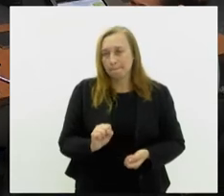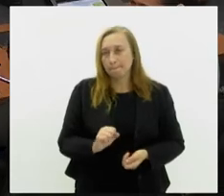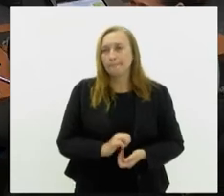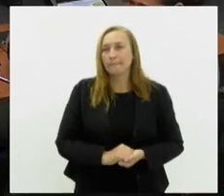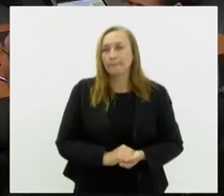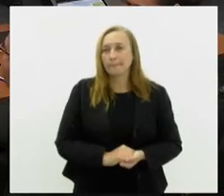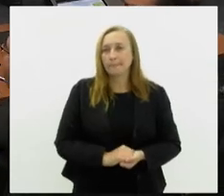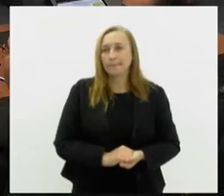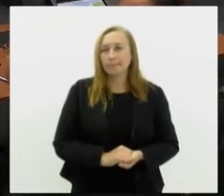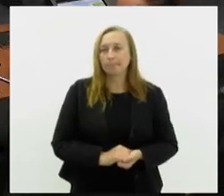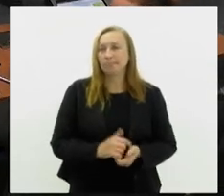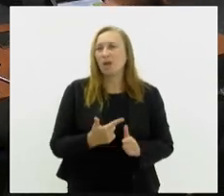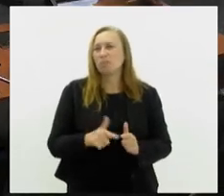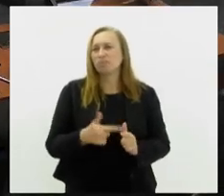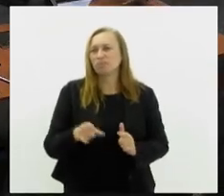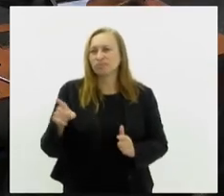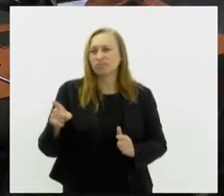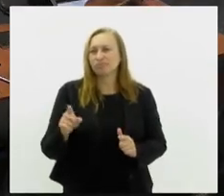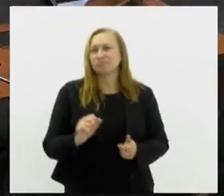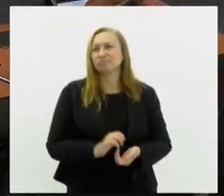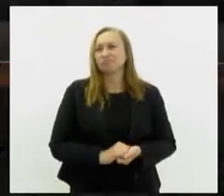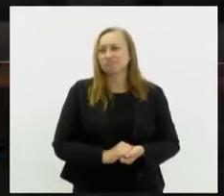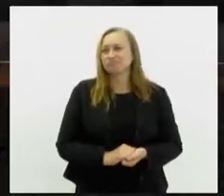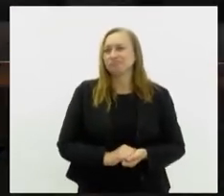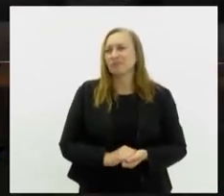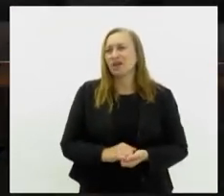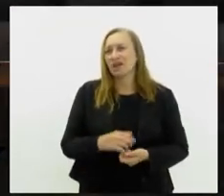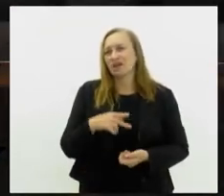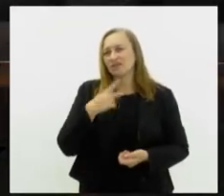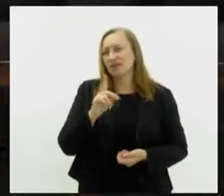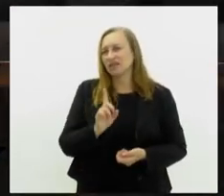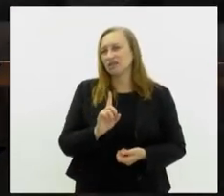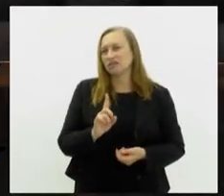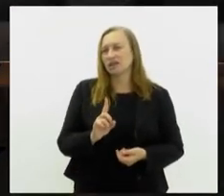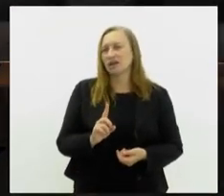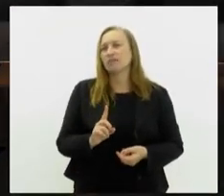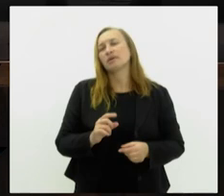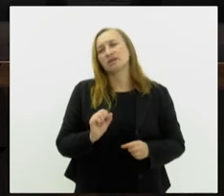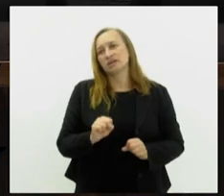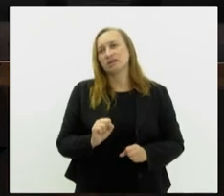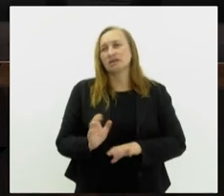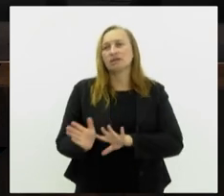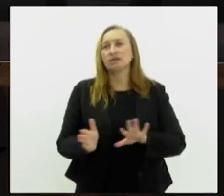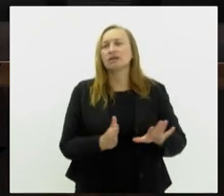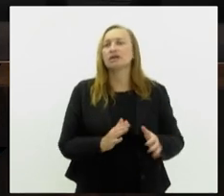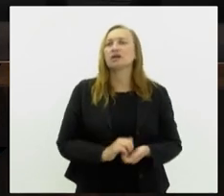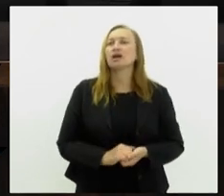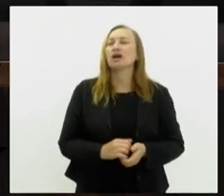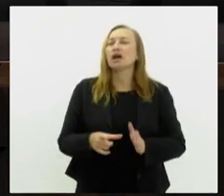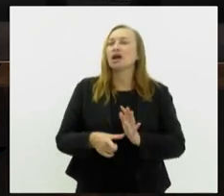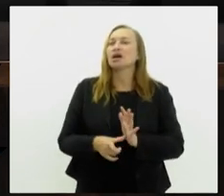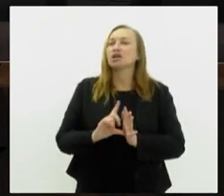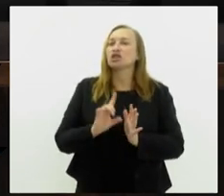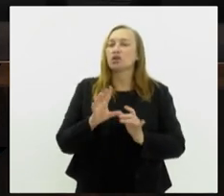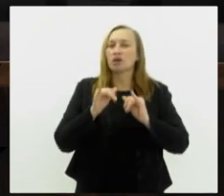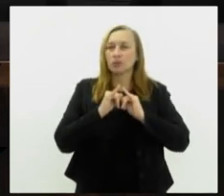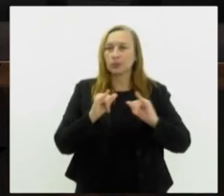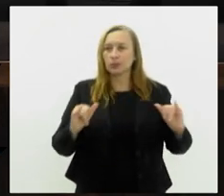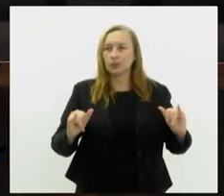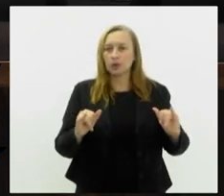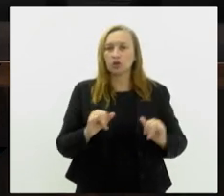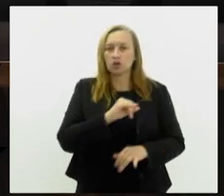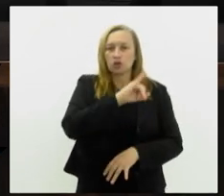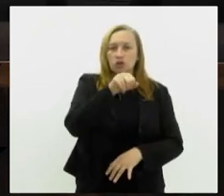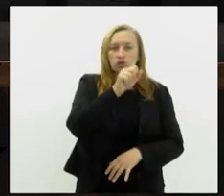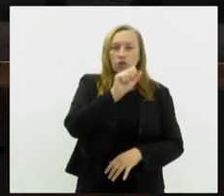agora foi. Ele está com problema, o painel. Ele disse que não está ligado, mas está. Antes, só anunciar, o Joel